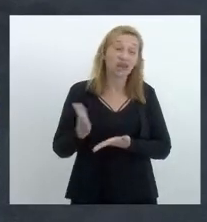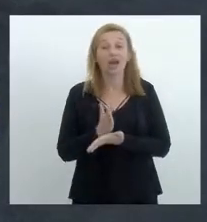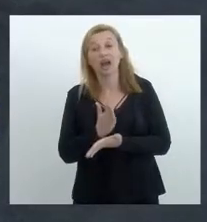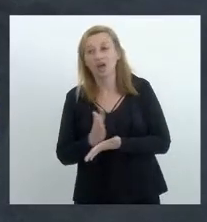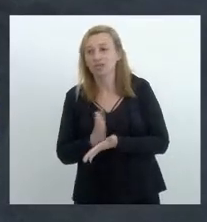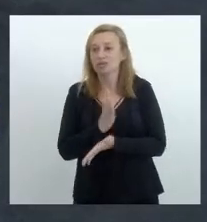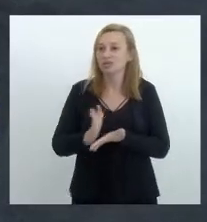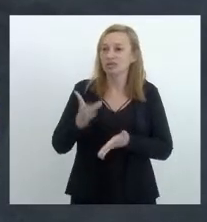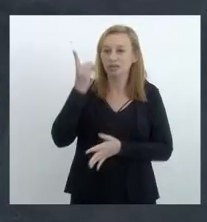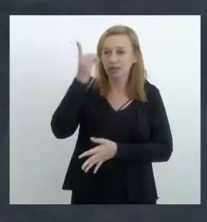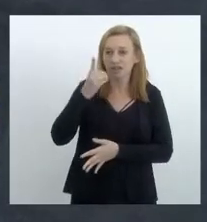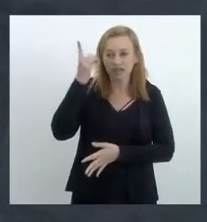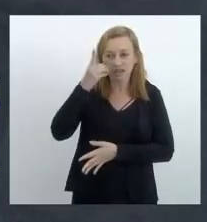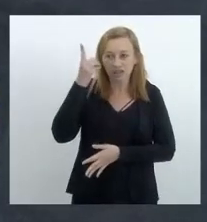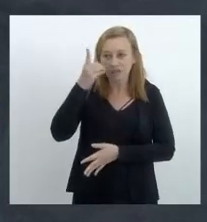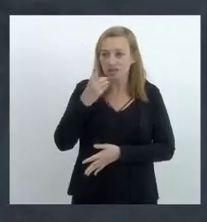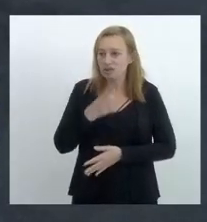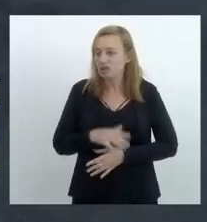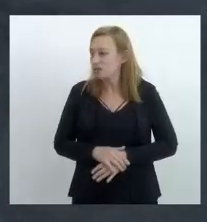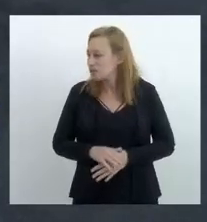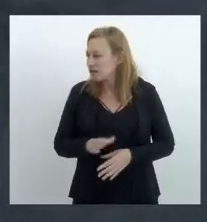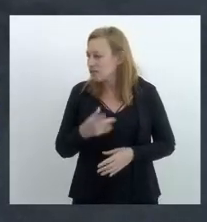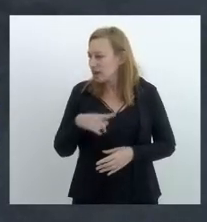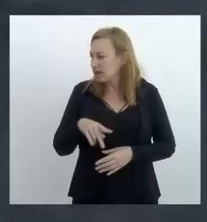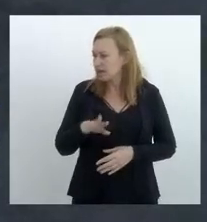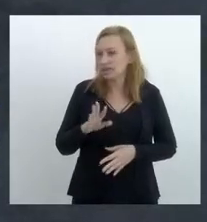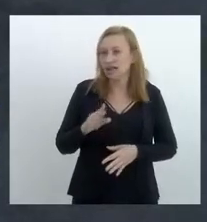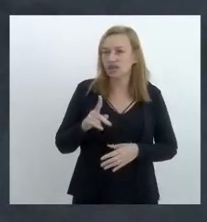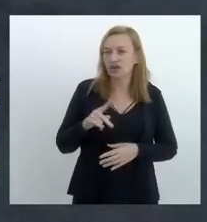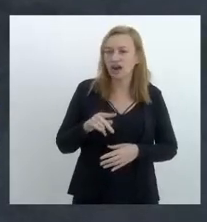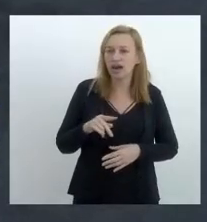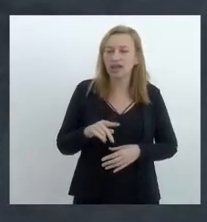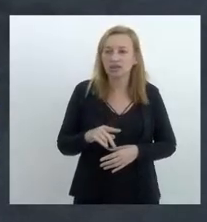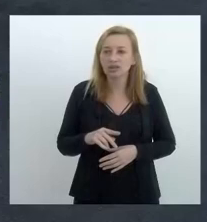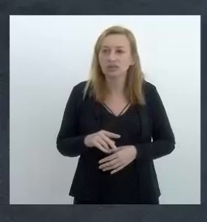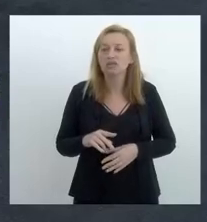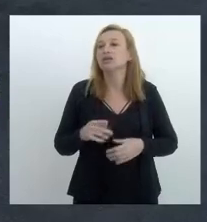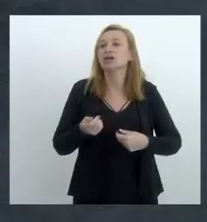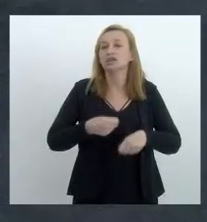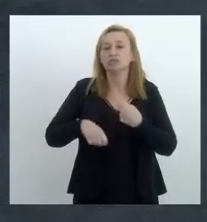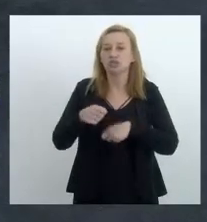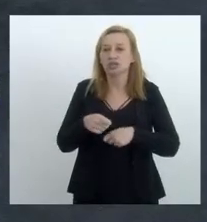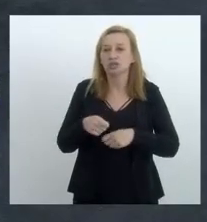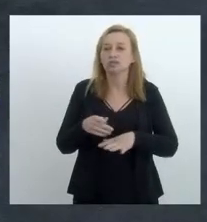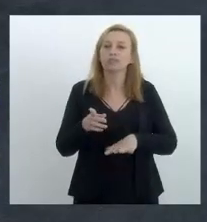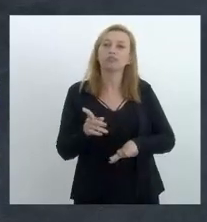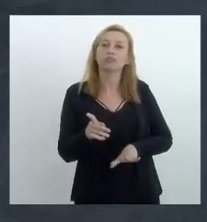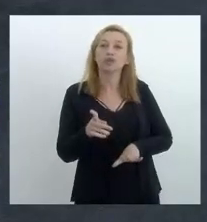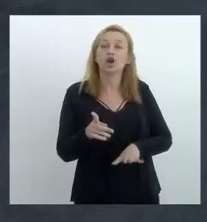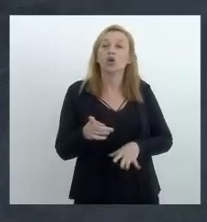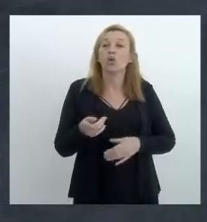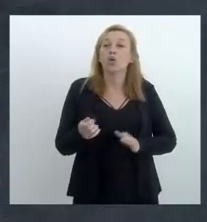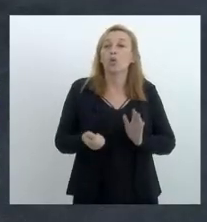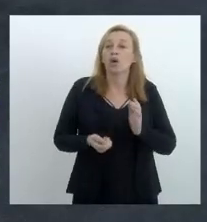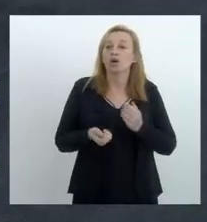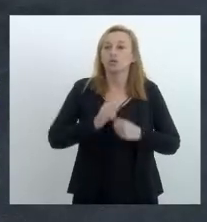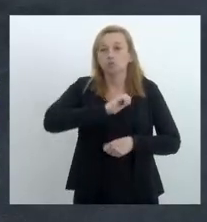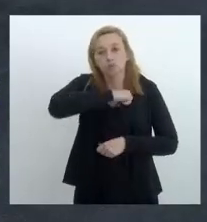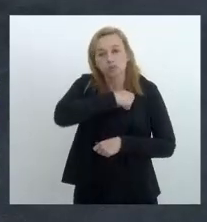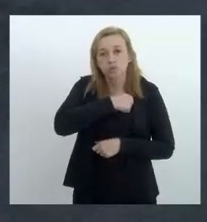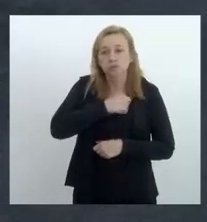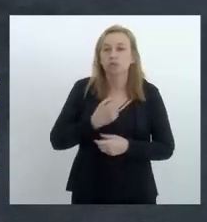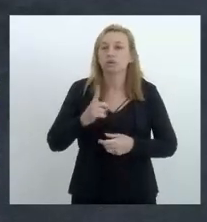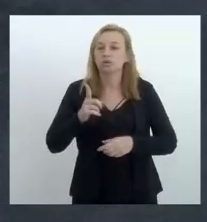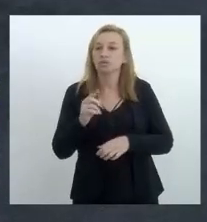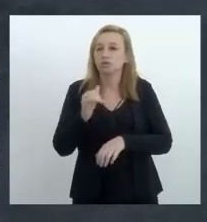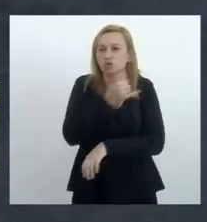parlamentares criticam, mas agora, no momento, a gente está votando a favor de um projeto de um ministro fracassado. O regime de recuperação fiscal não é uma saída para o Rio de